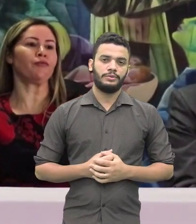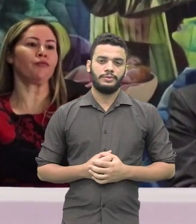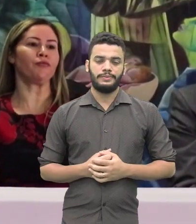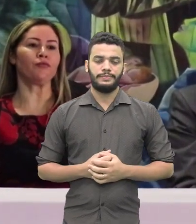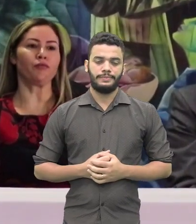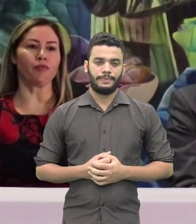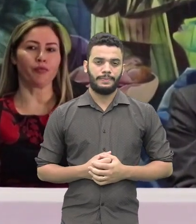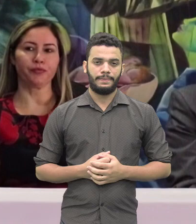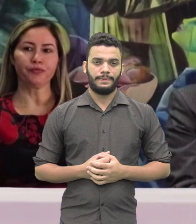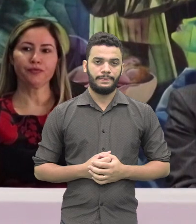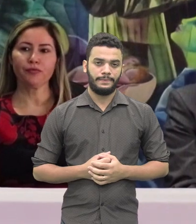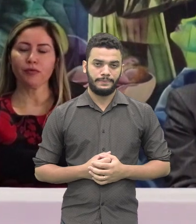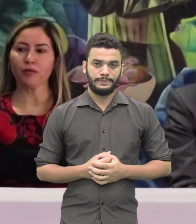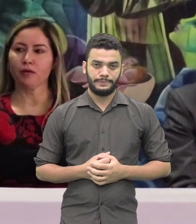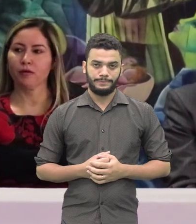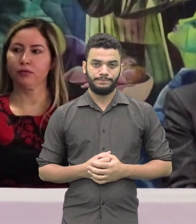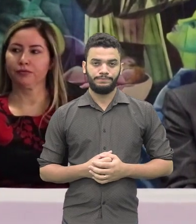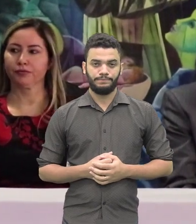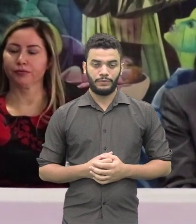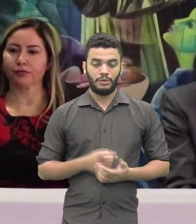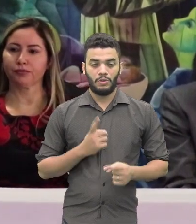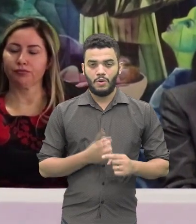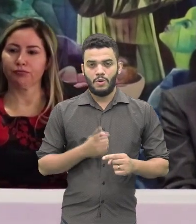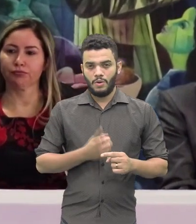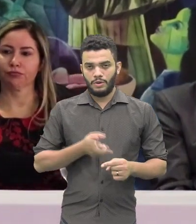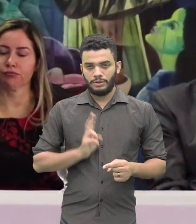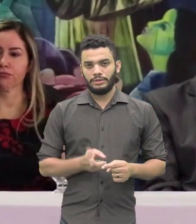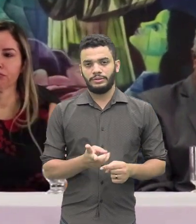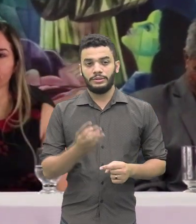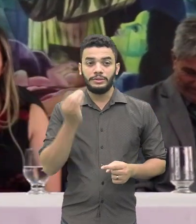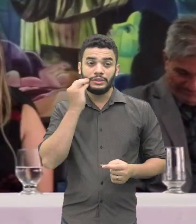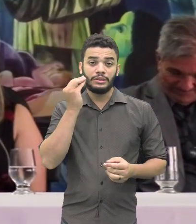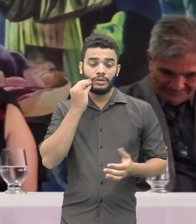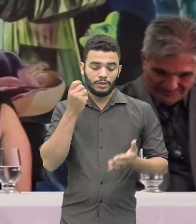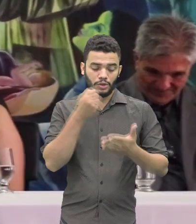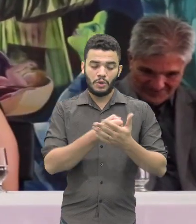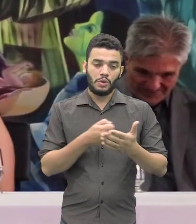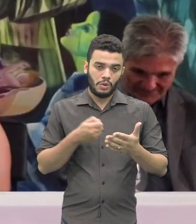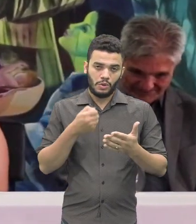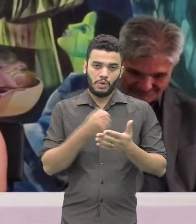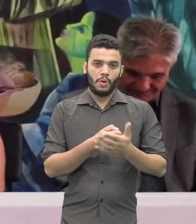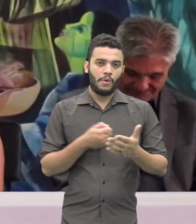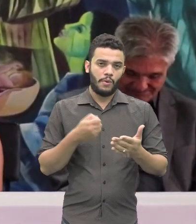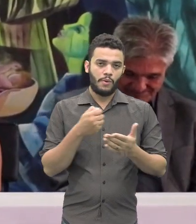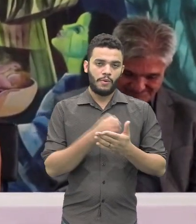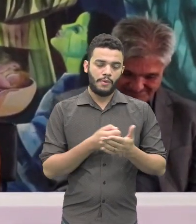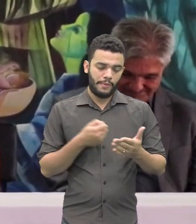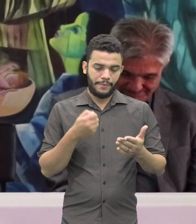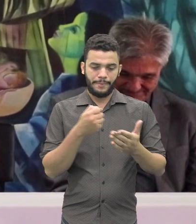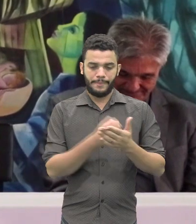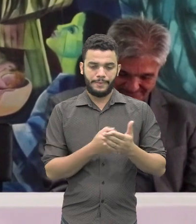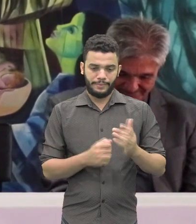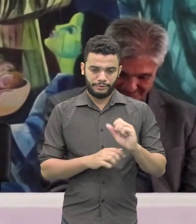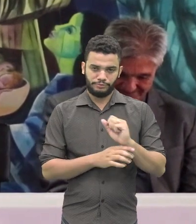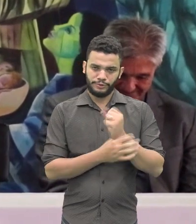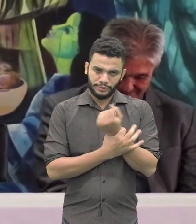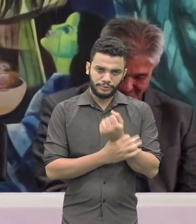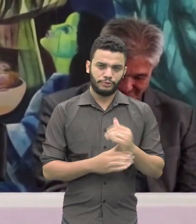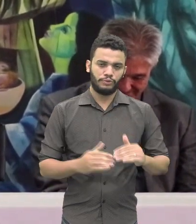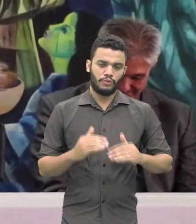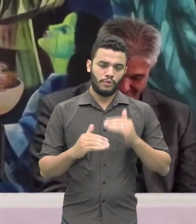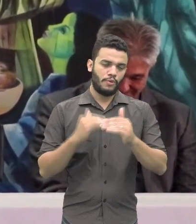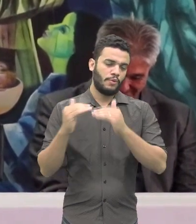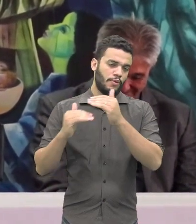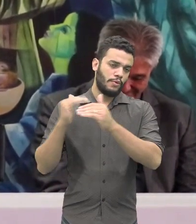aí e defendendo os que mais necessitam né os menos favorecidos